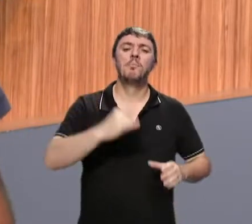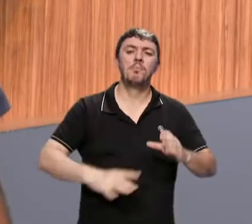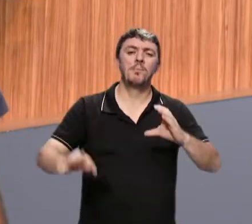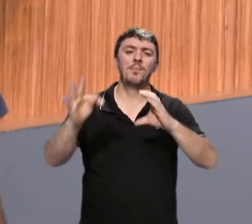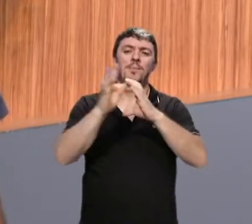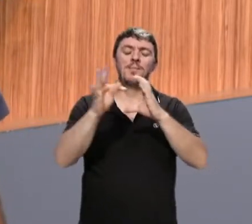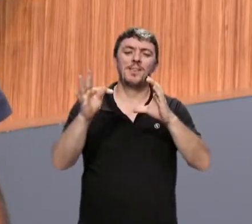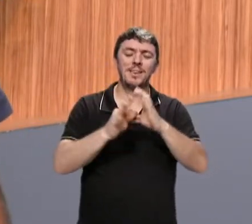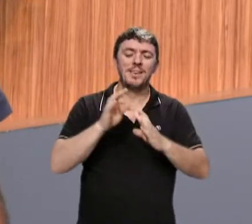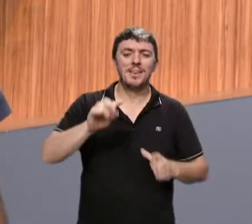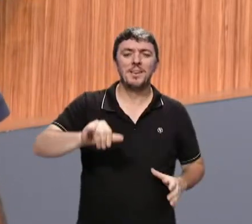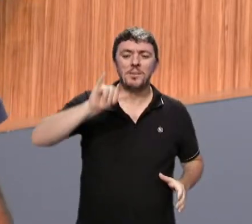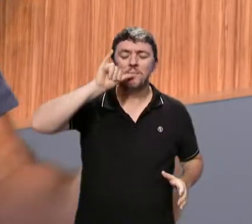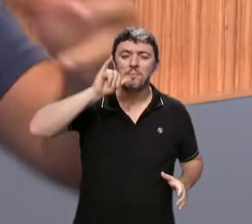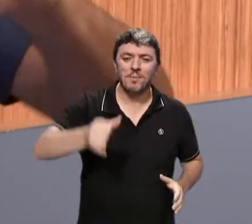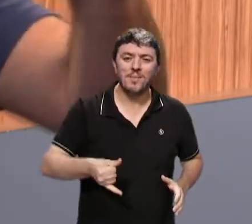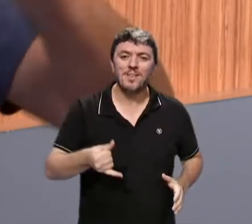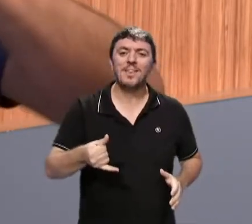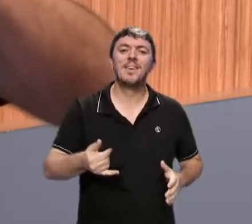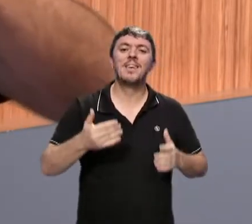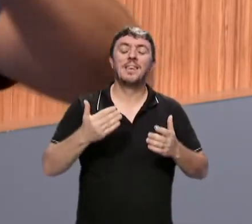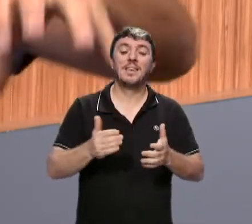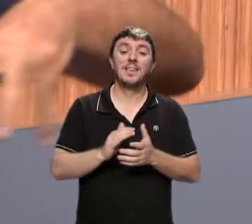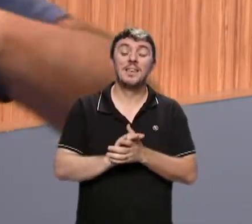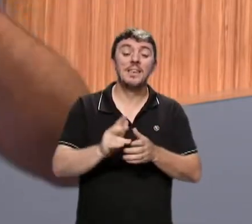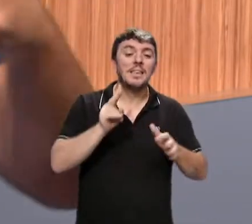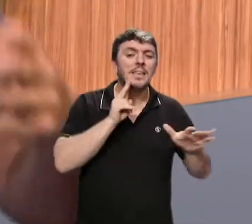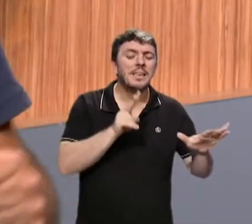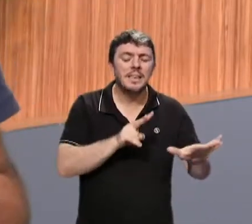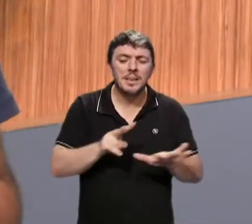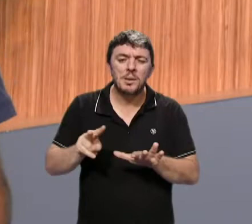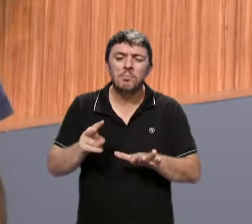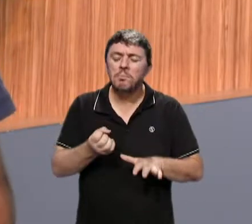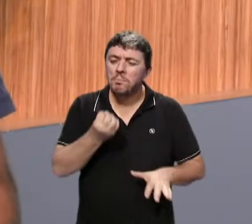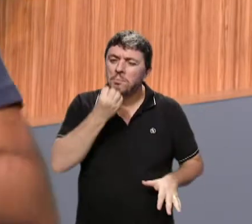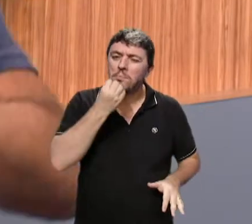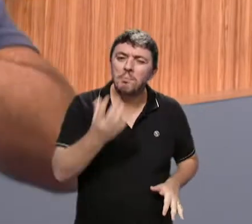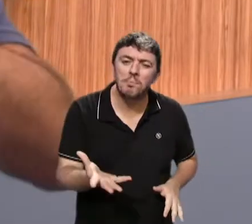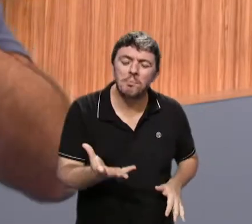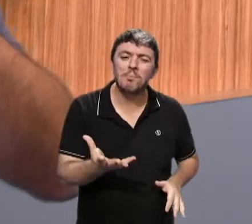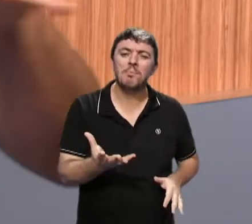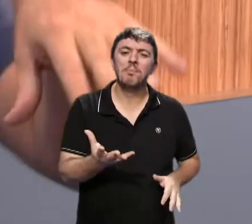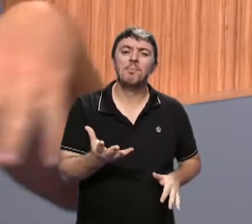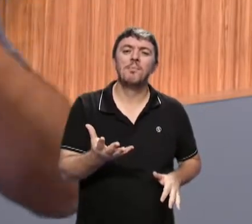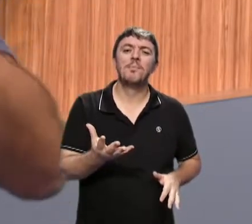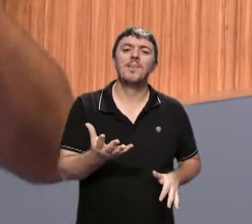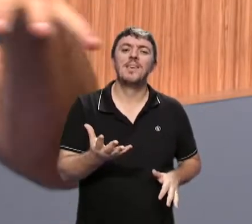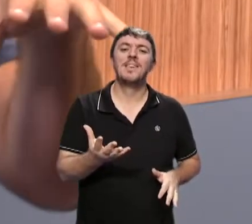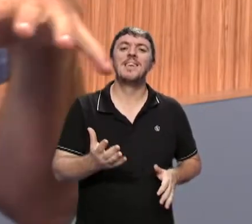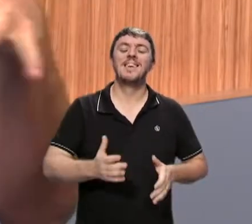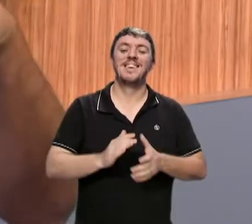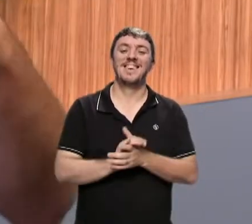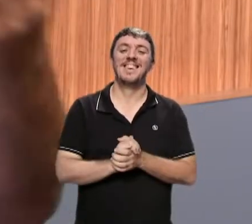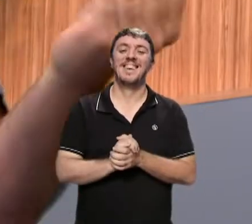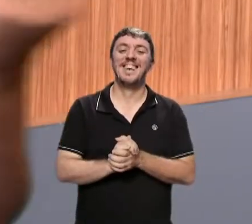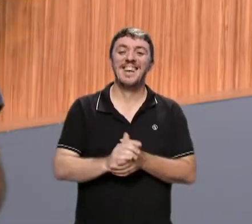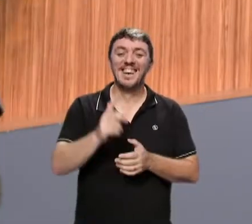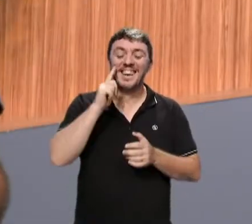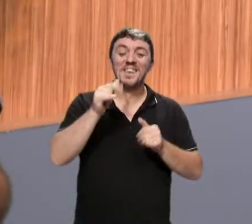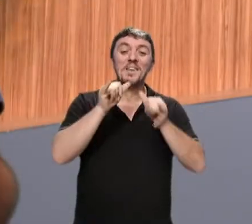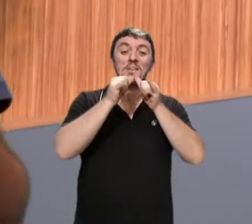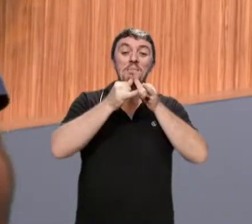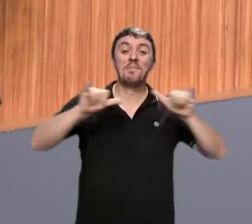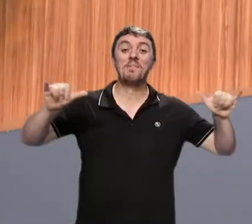Jundiaí. E a sua participação vai ser muito importante. A gente vai ter uma semana bem atípica, diferente, cheia de... Vai ser uma energia caótica. A gente estava falando sobre